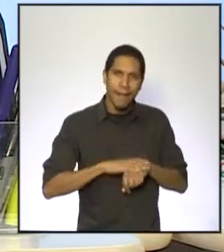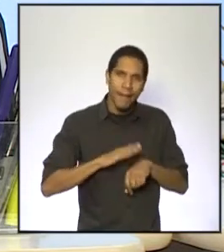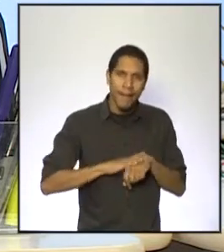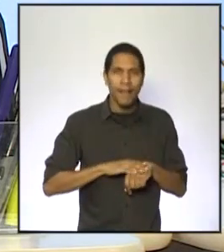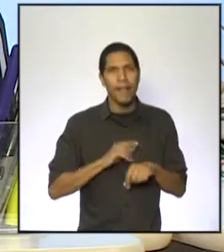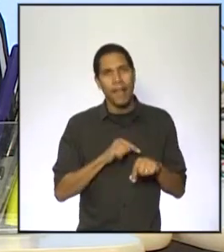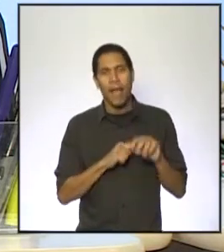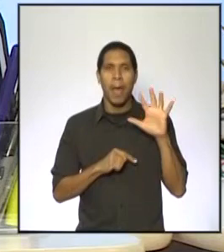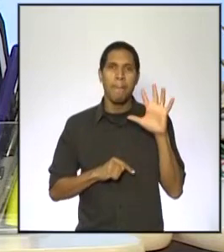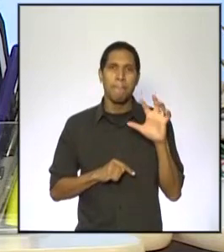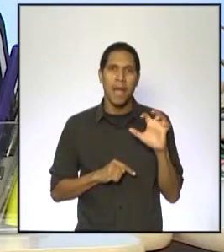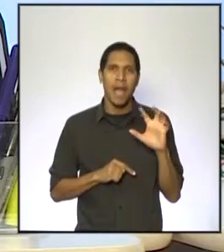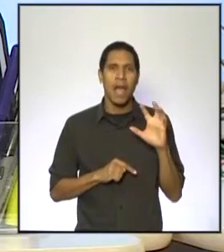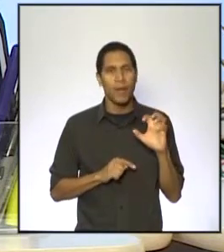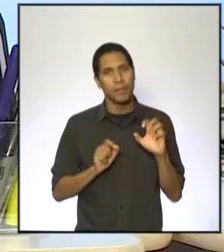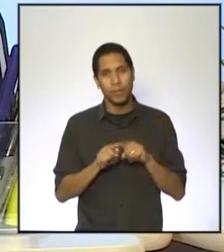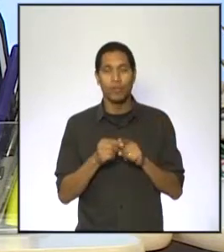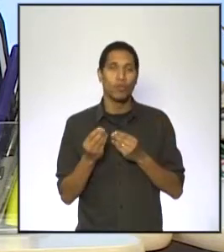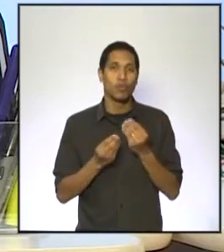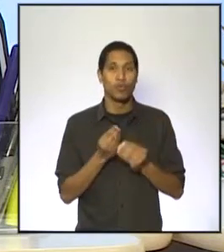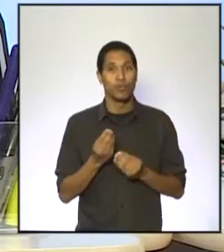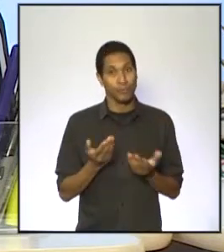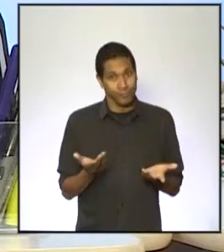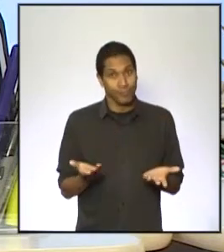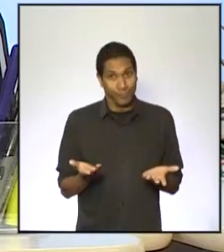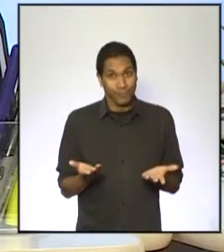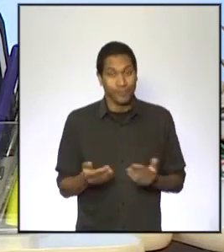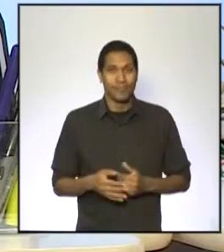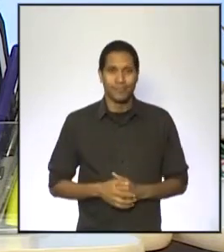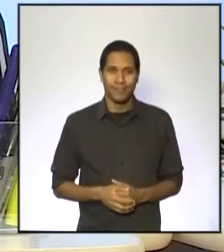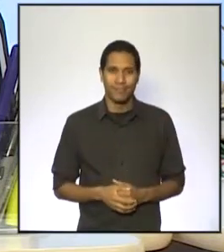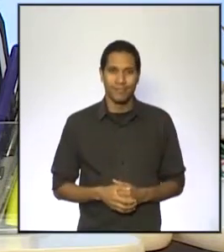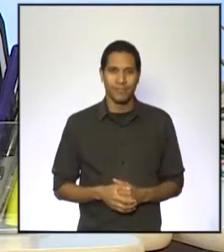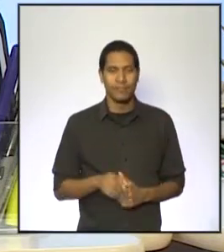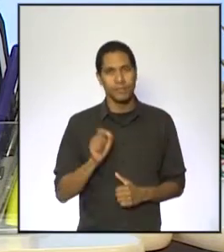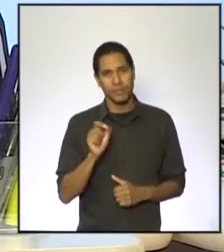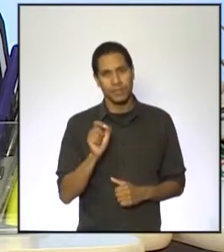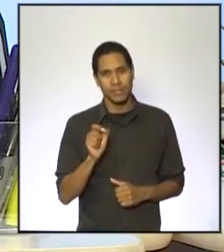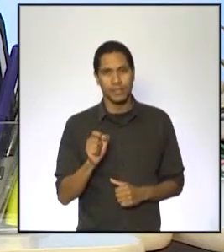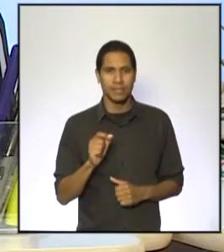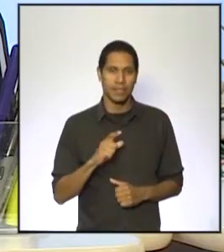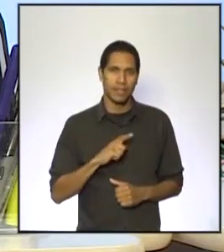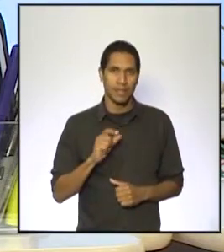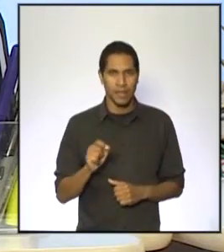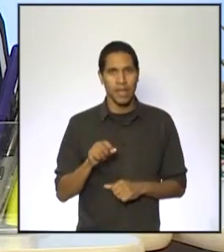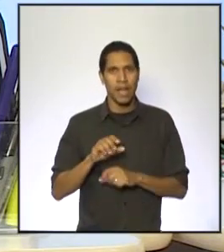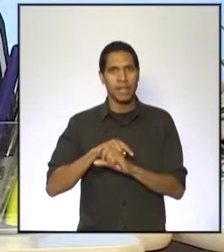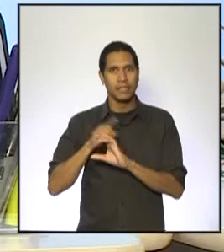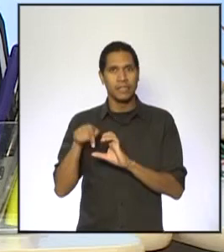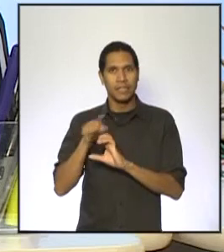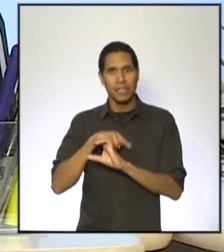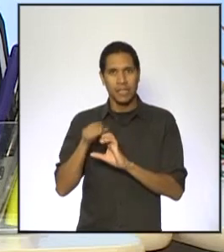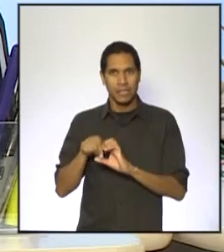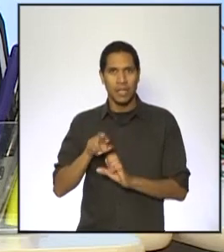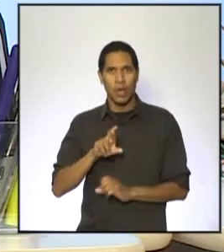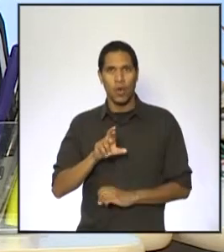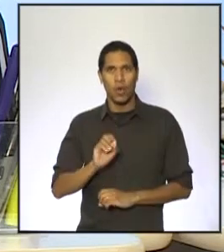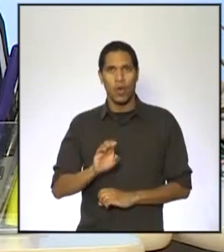como é o funcionamento dela, então, para a ciência, que é a robótica, que estuda esse